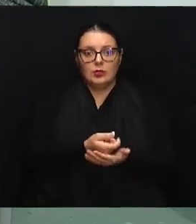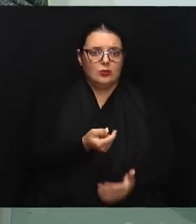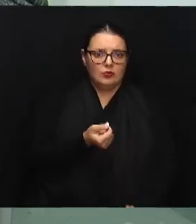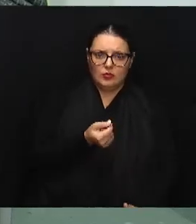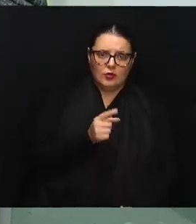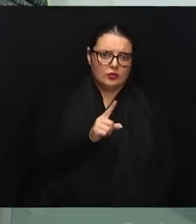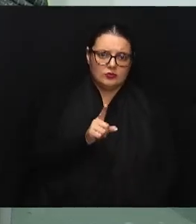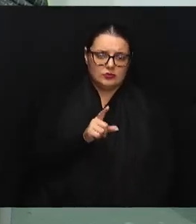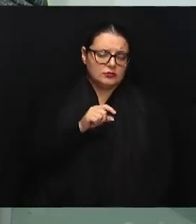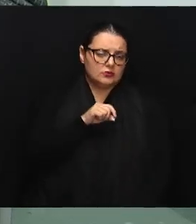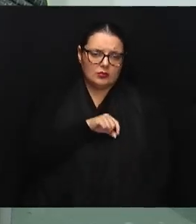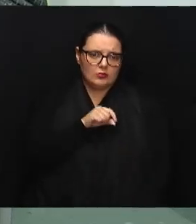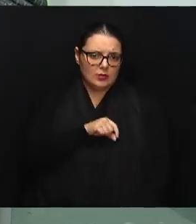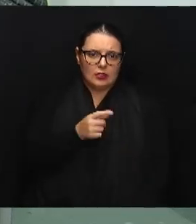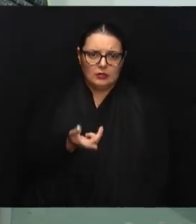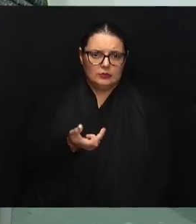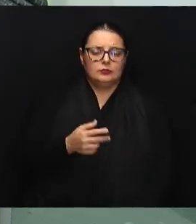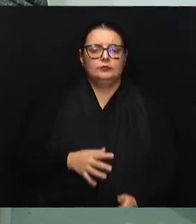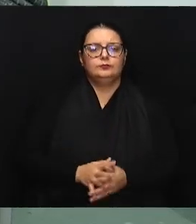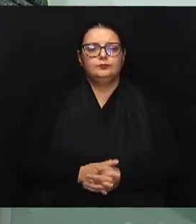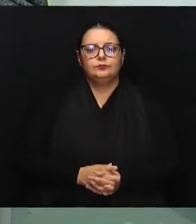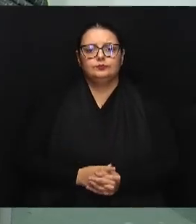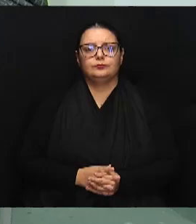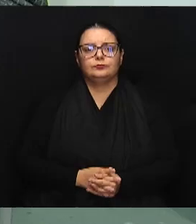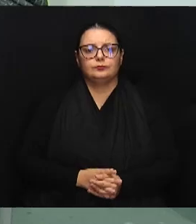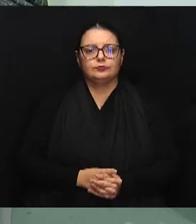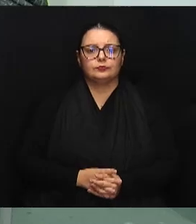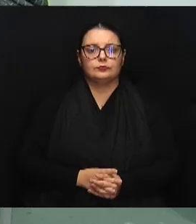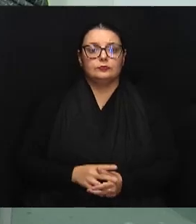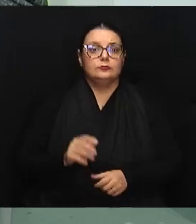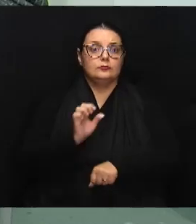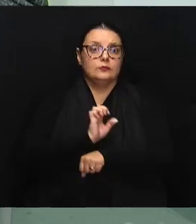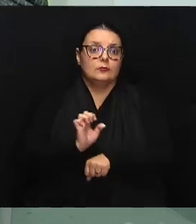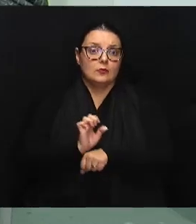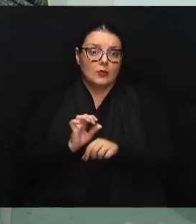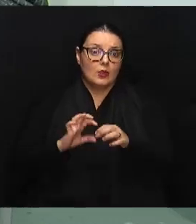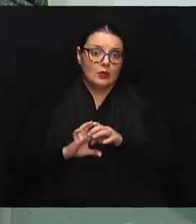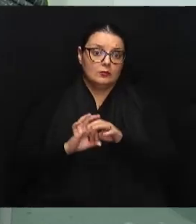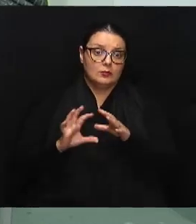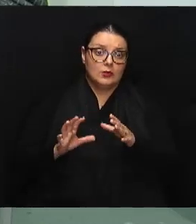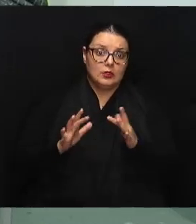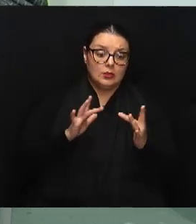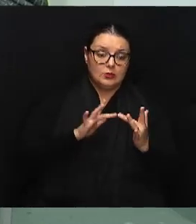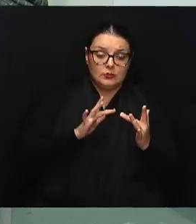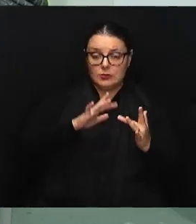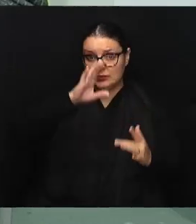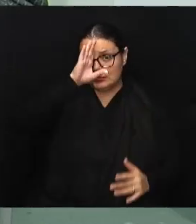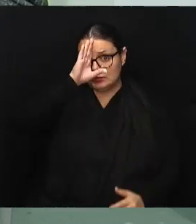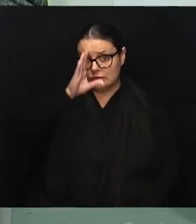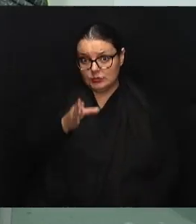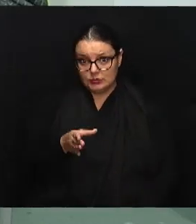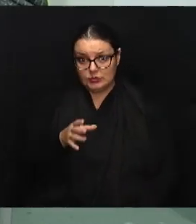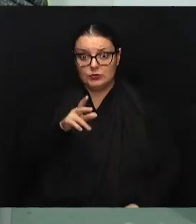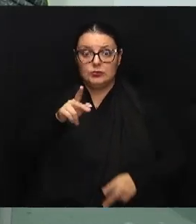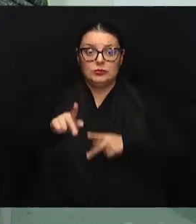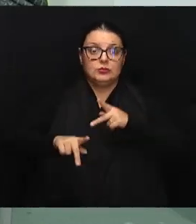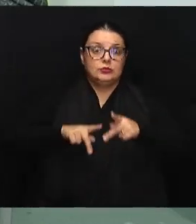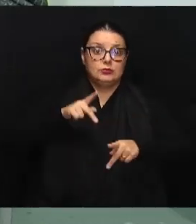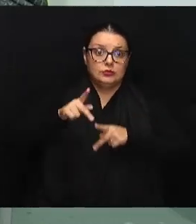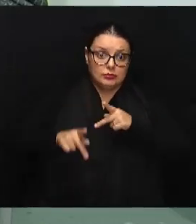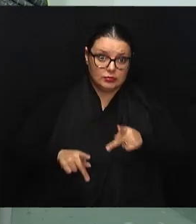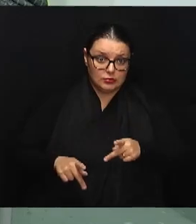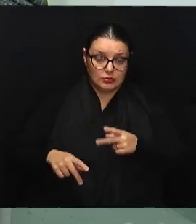pouquíssimos não, né? E esses estágios permitem um contato direto com a população,